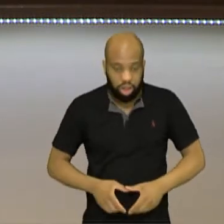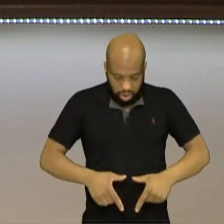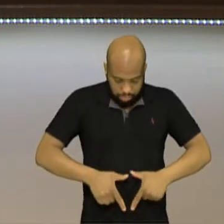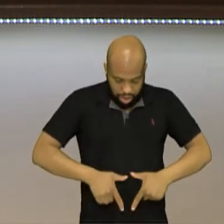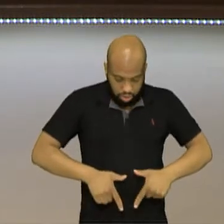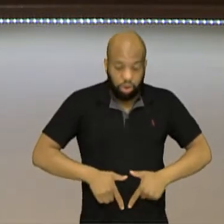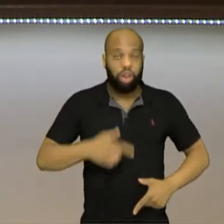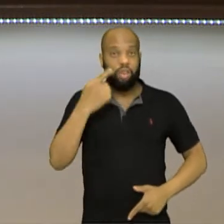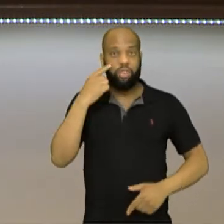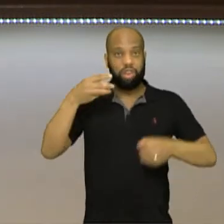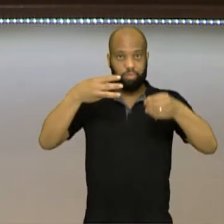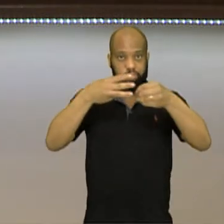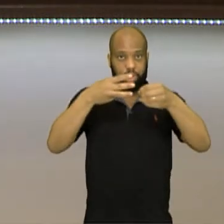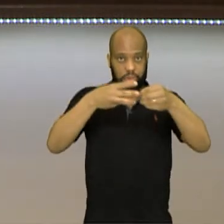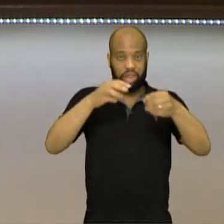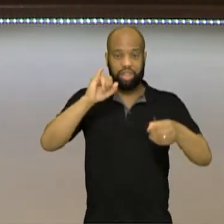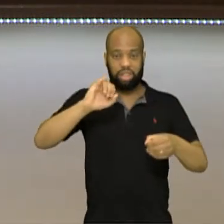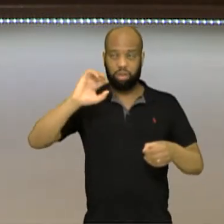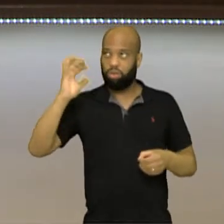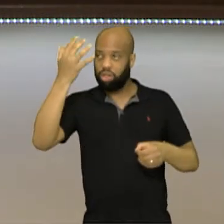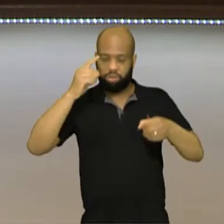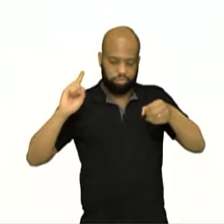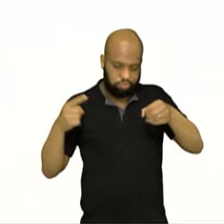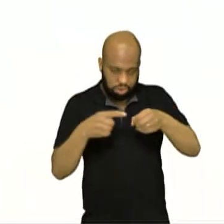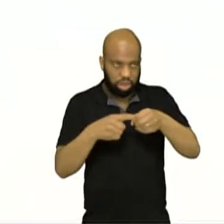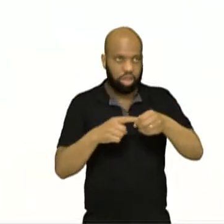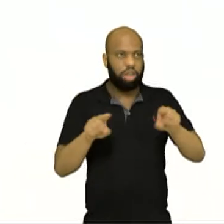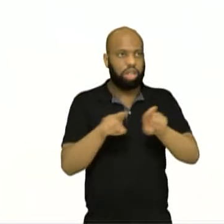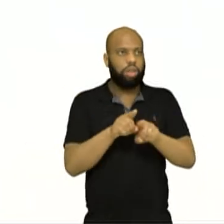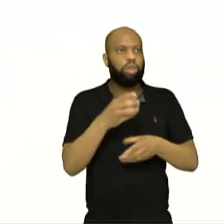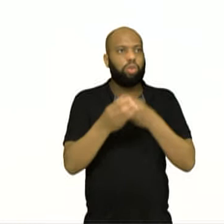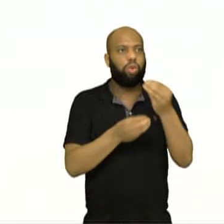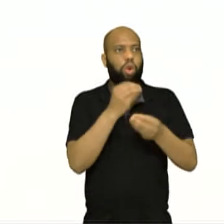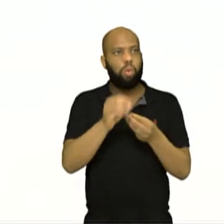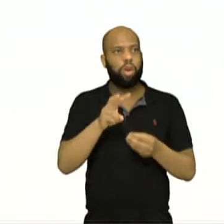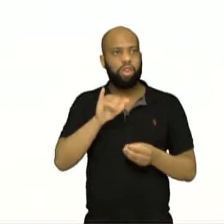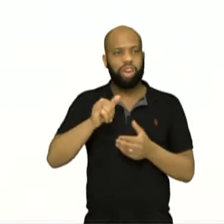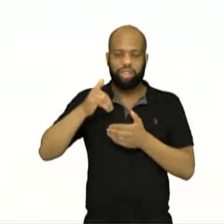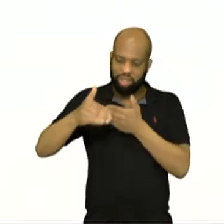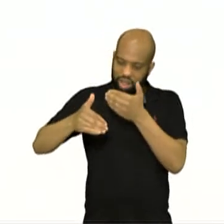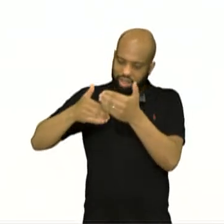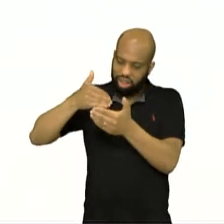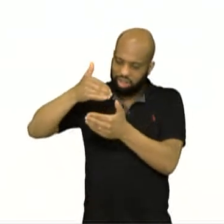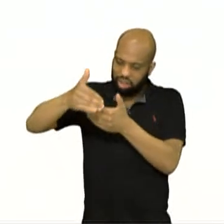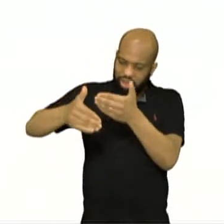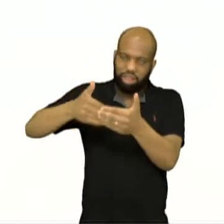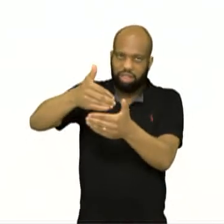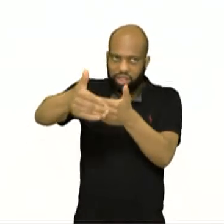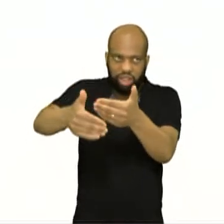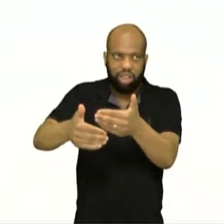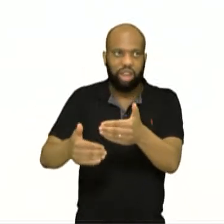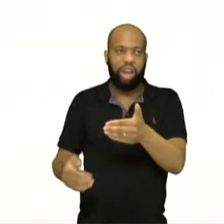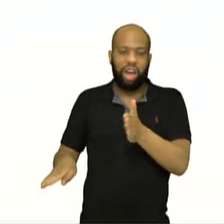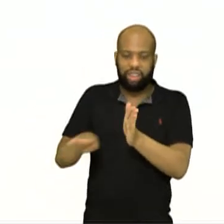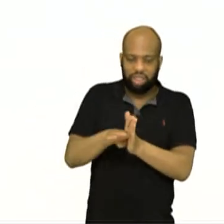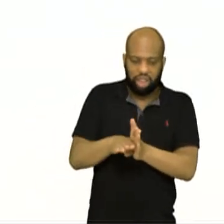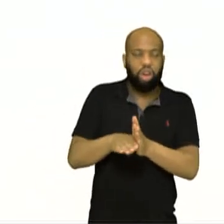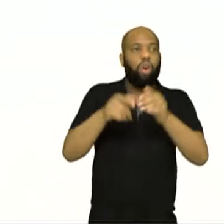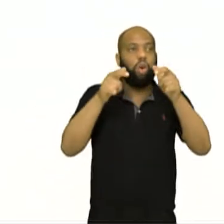vão acontecer caso haja fecundação e o processo de trânsito dele até